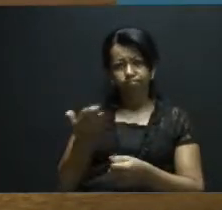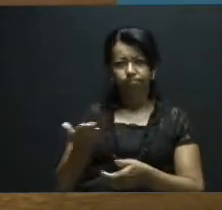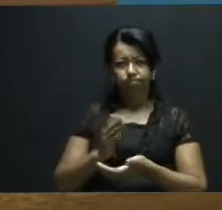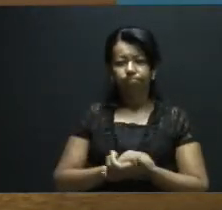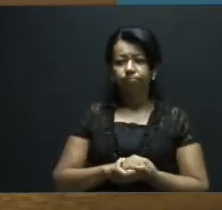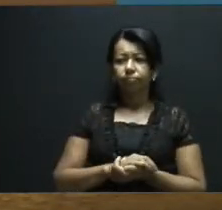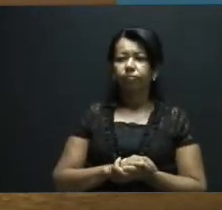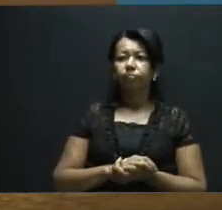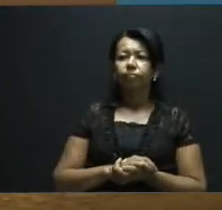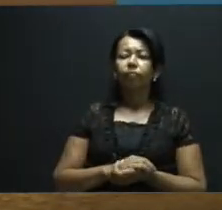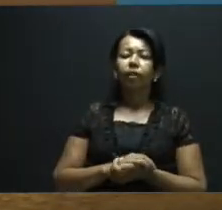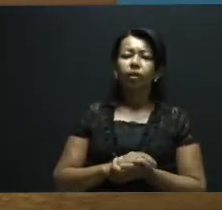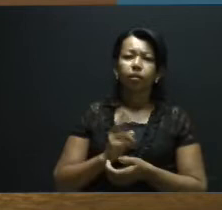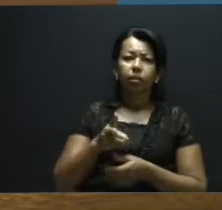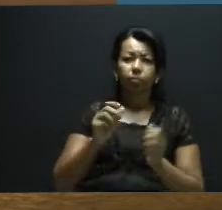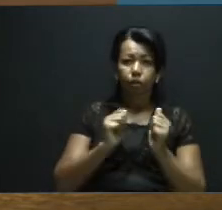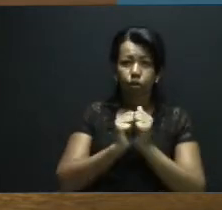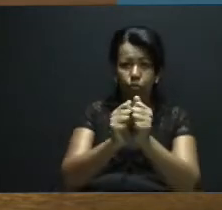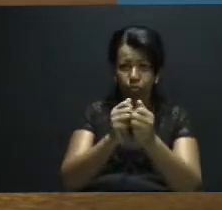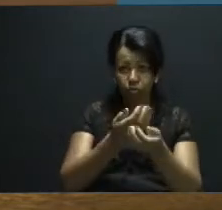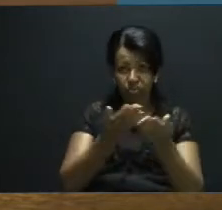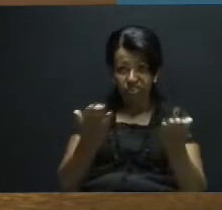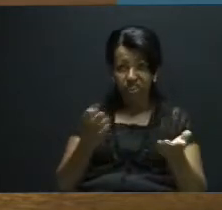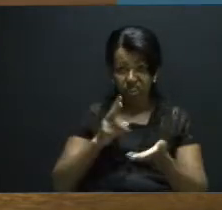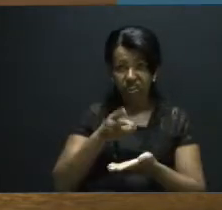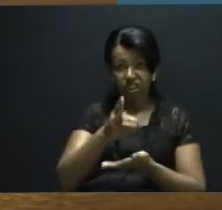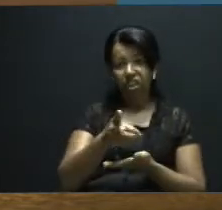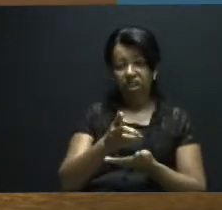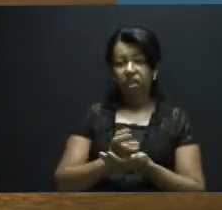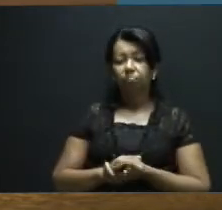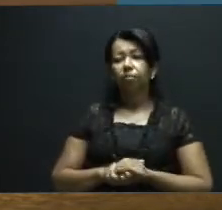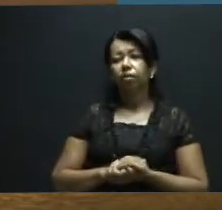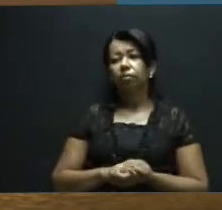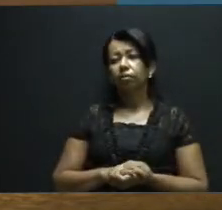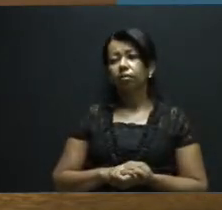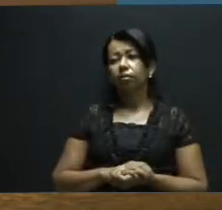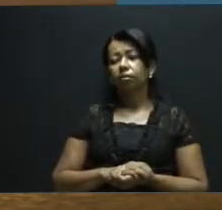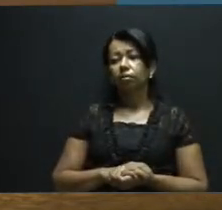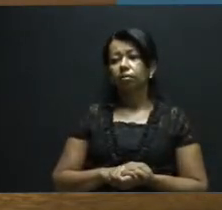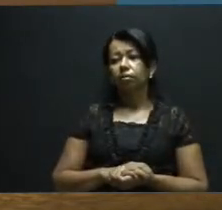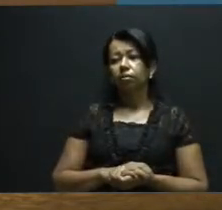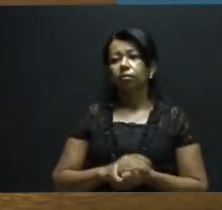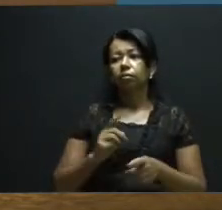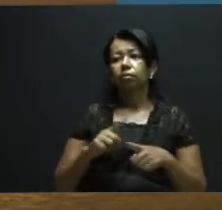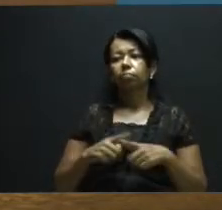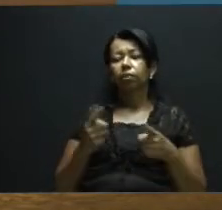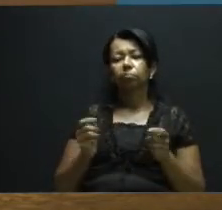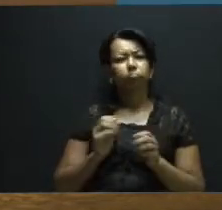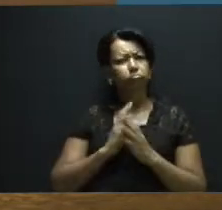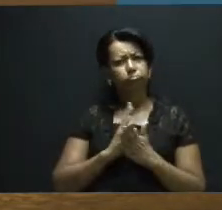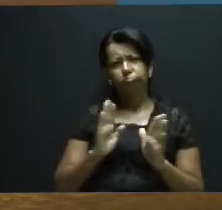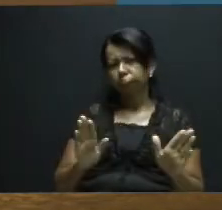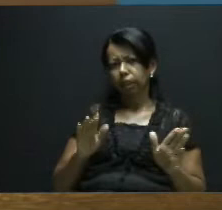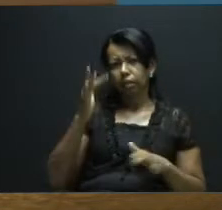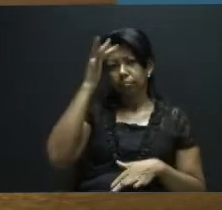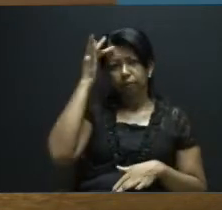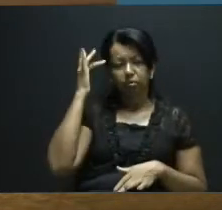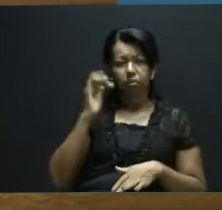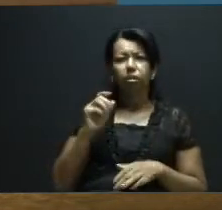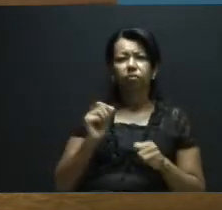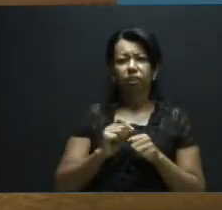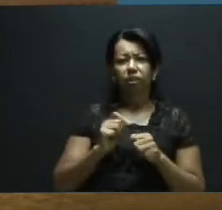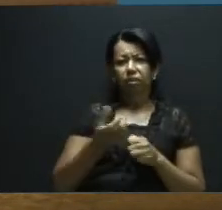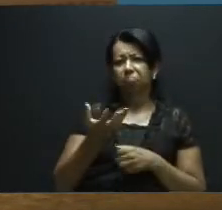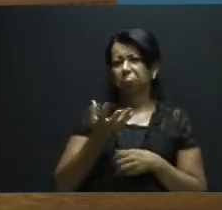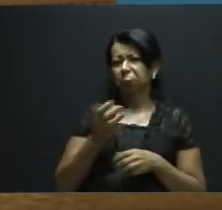eu estarei do lado de vocês sempre vocês podem contar comigo mas basta das pessoas tratar vocês